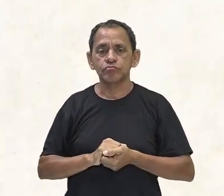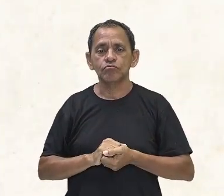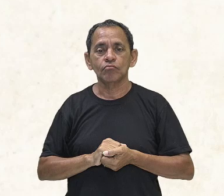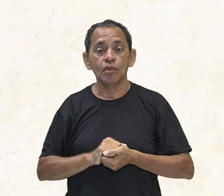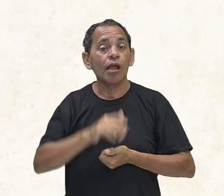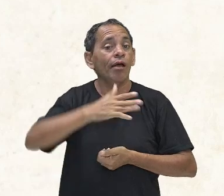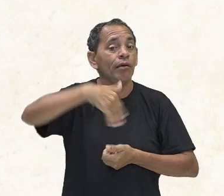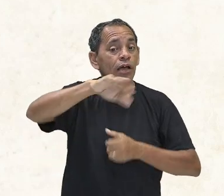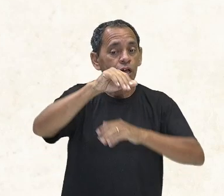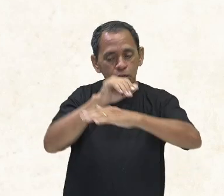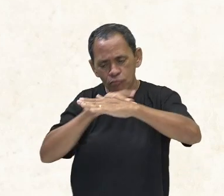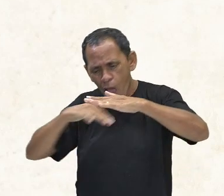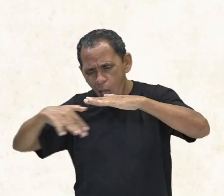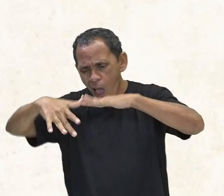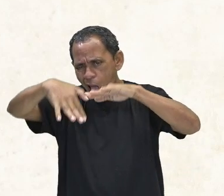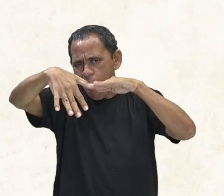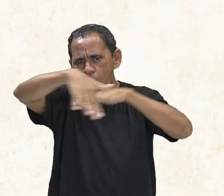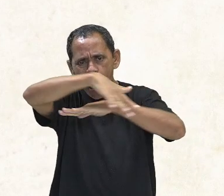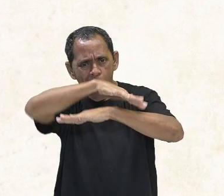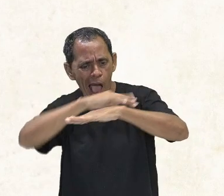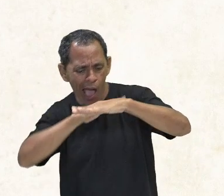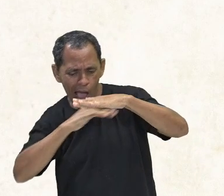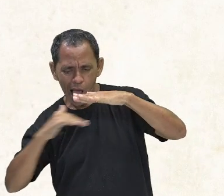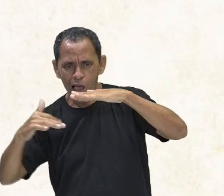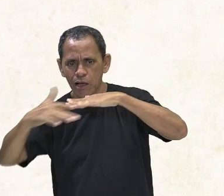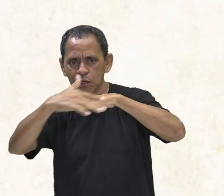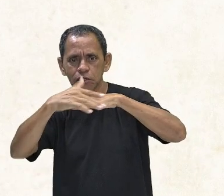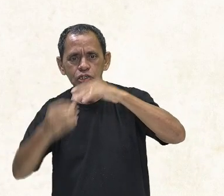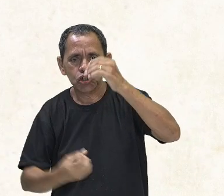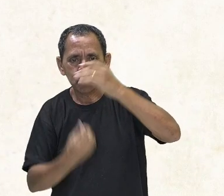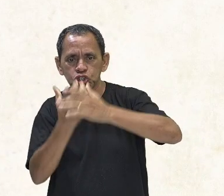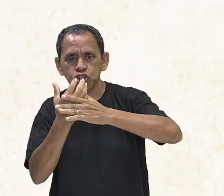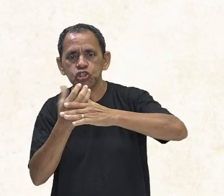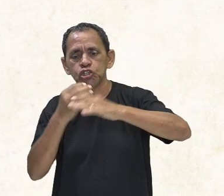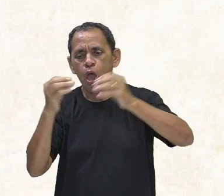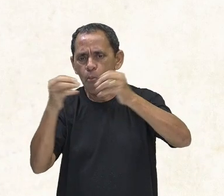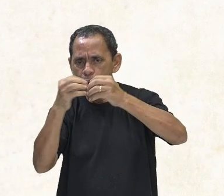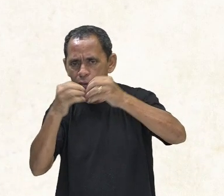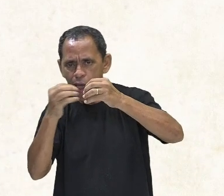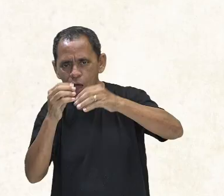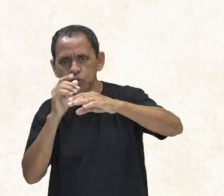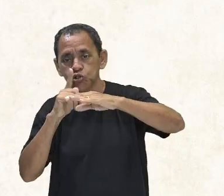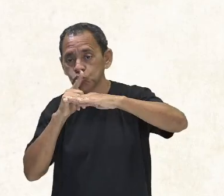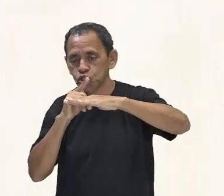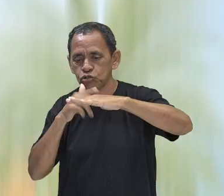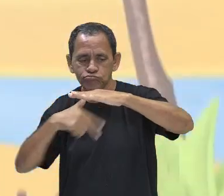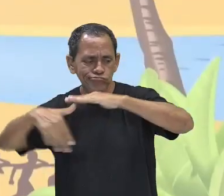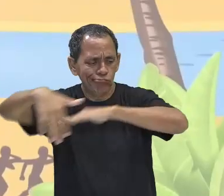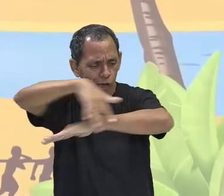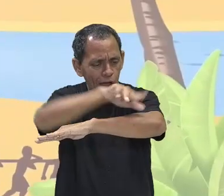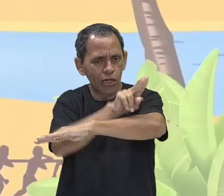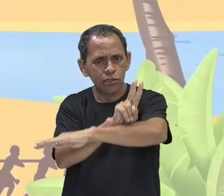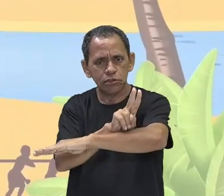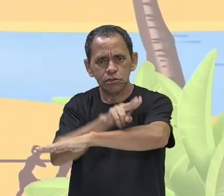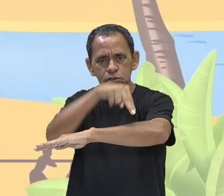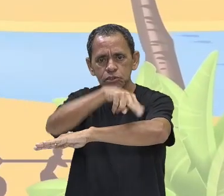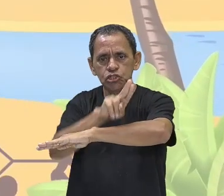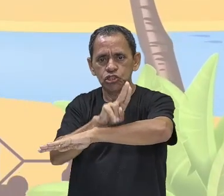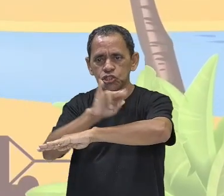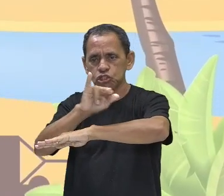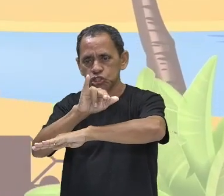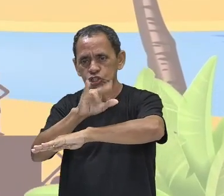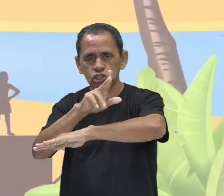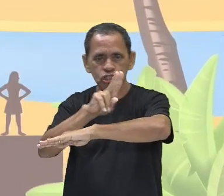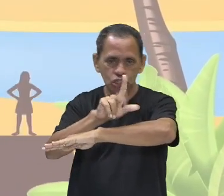grande planície, né, que forma então aí as margens então aí do Rio Nilo. Exatamente por isso o